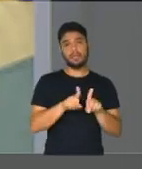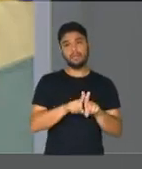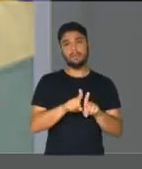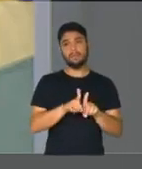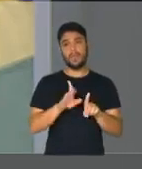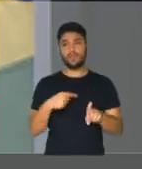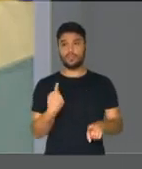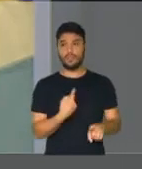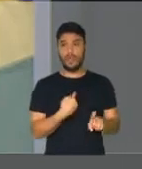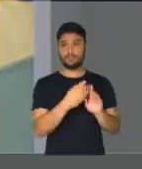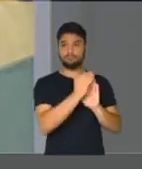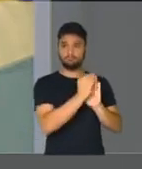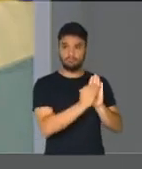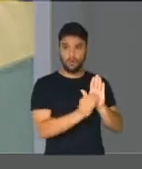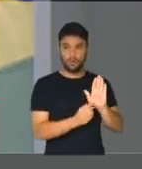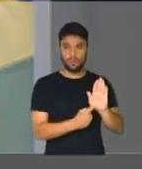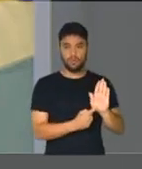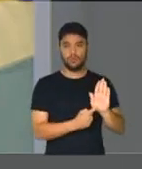pela